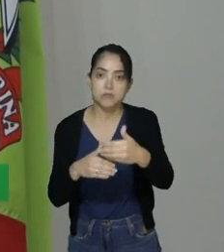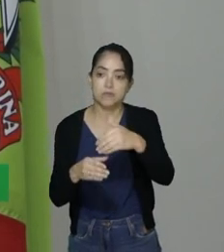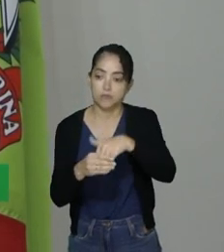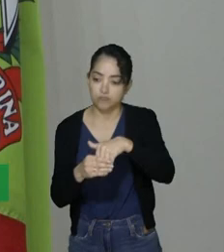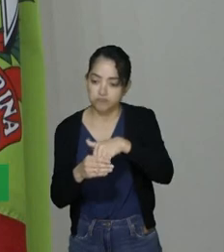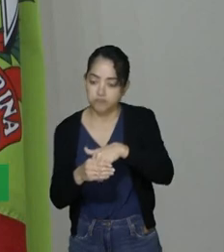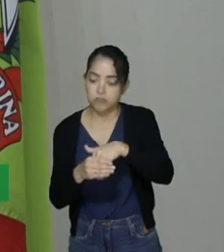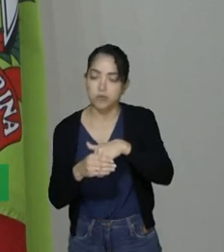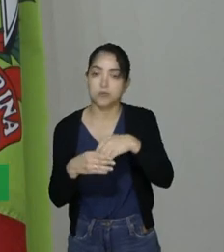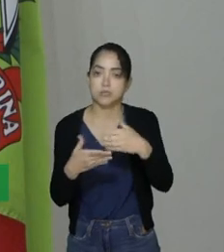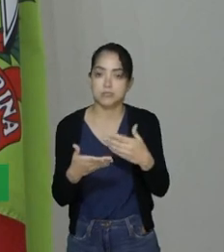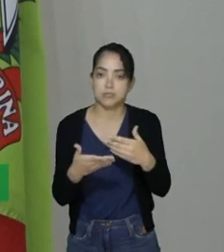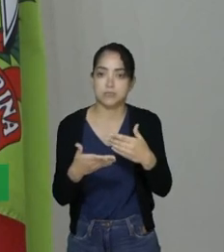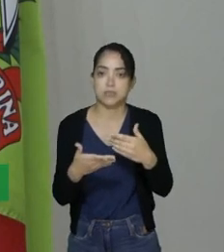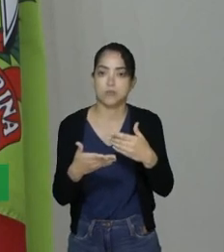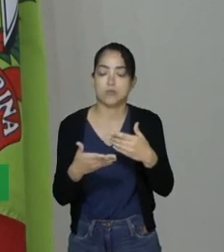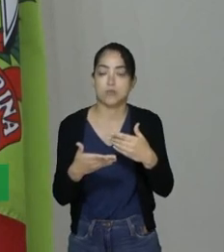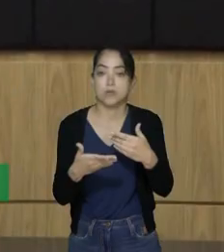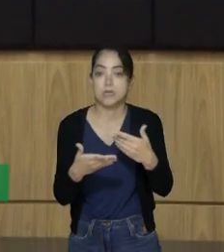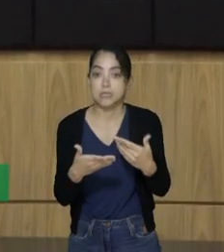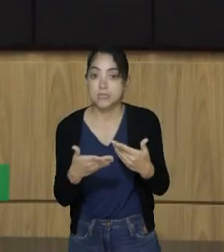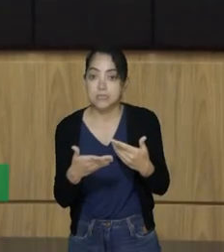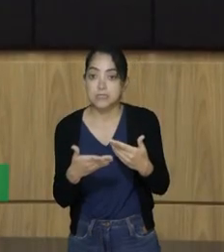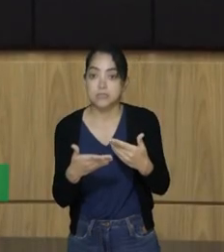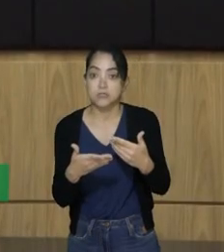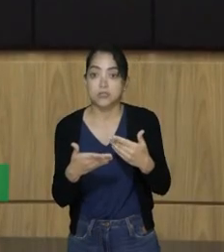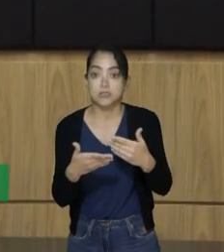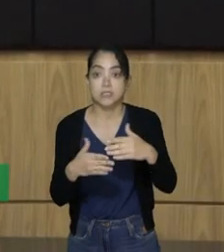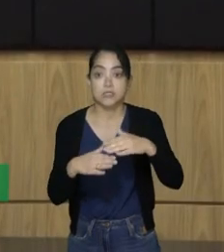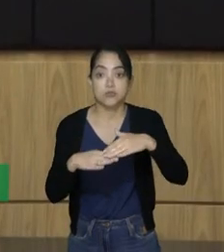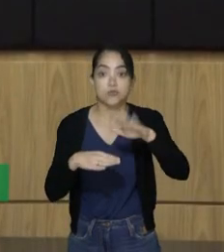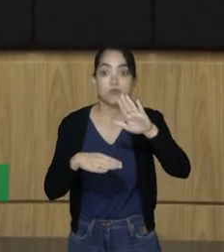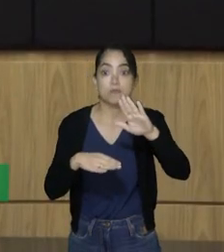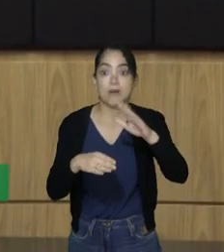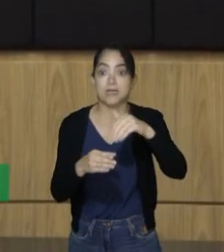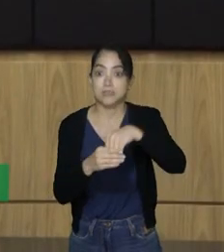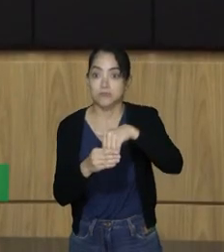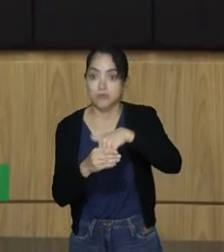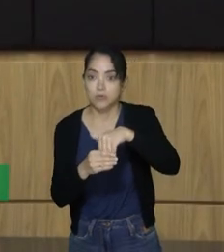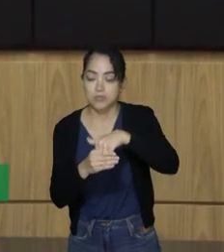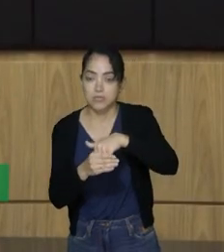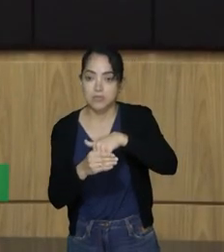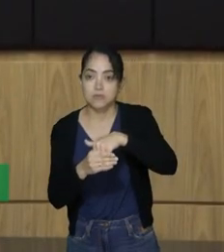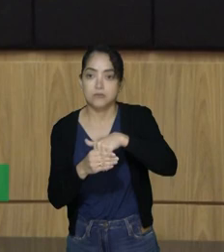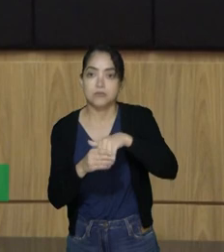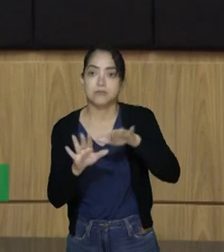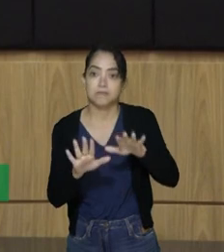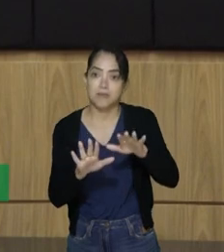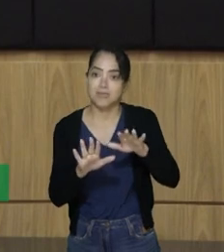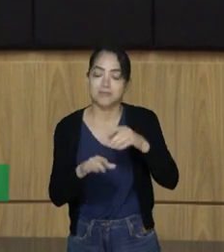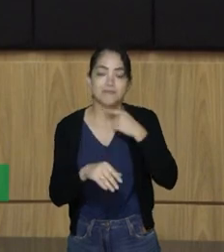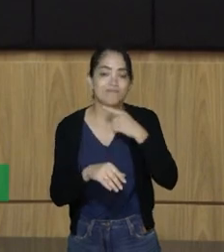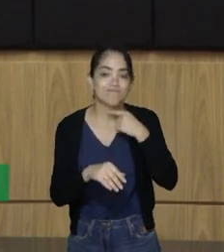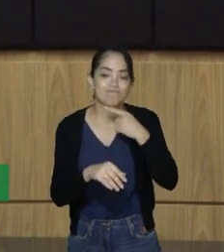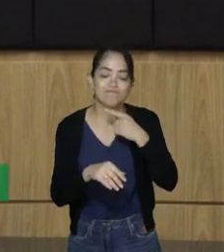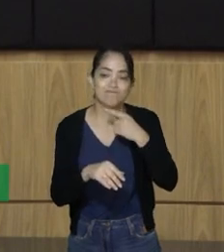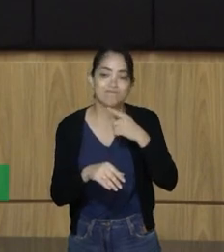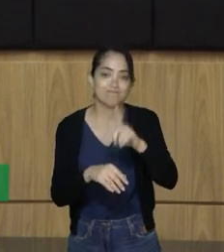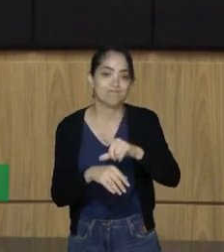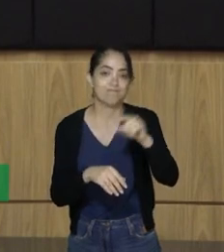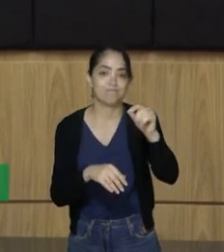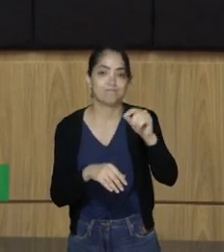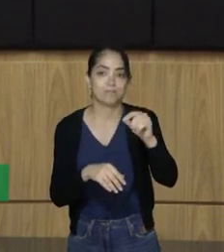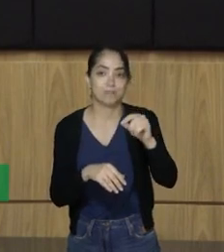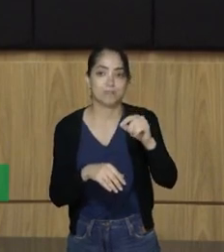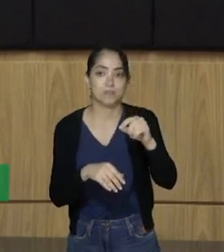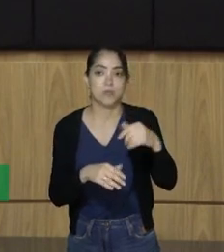você faz uma votação que te deixa entre os mais votados do Estado, mas não se elege. Eu, logo nos